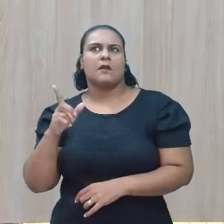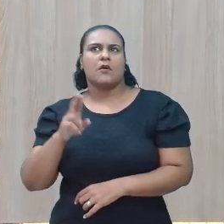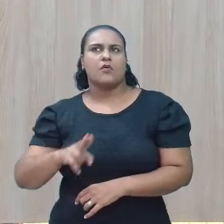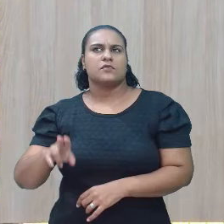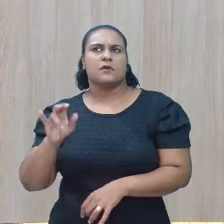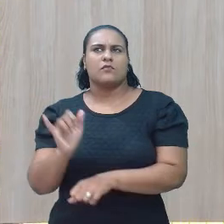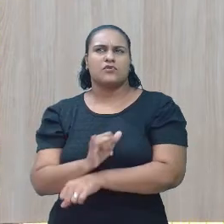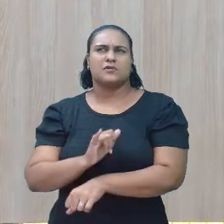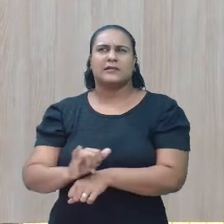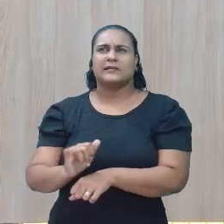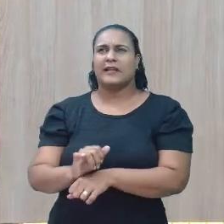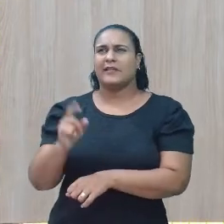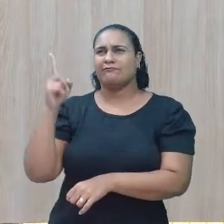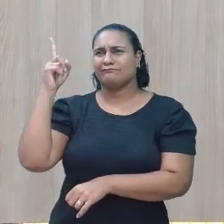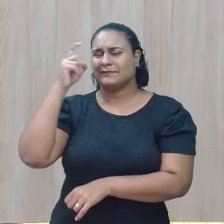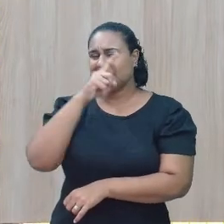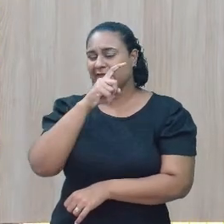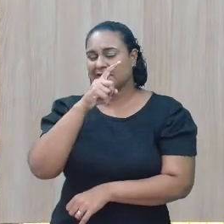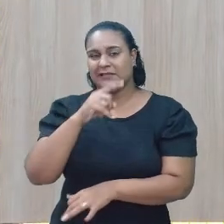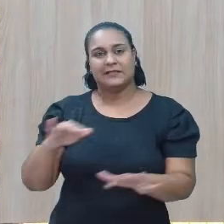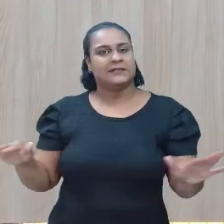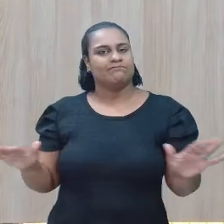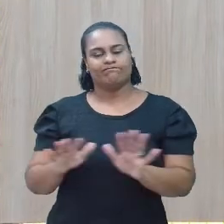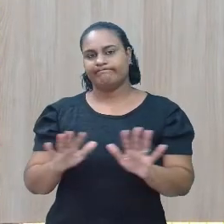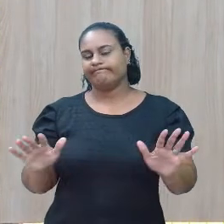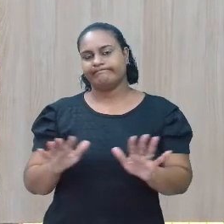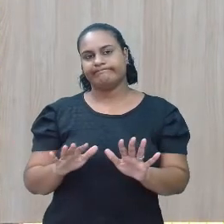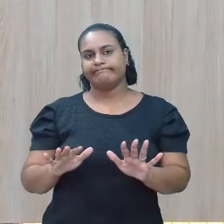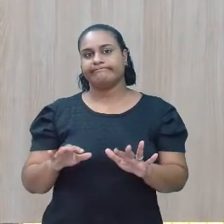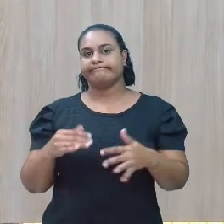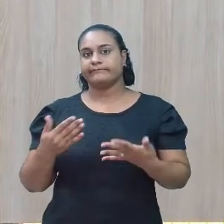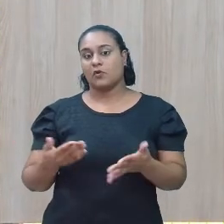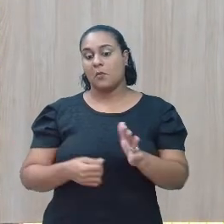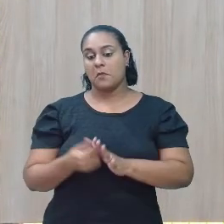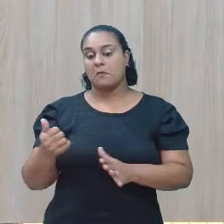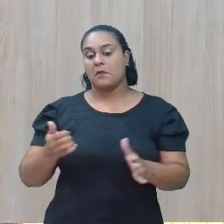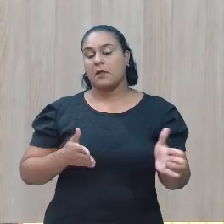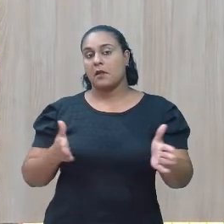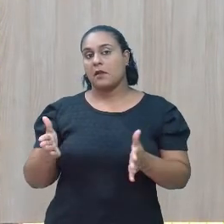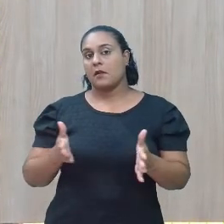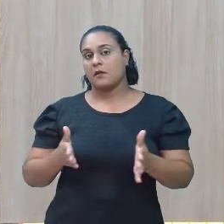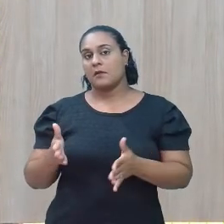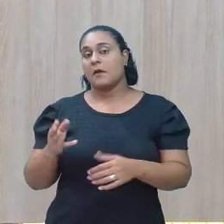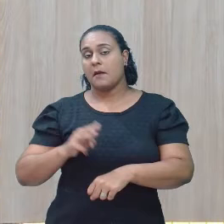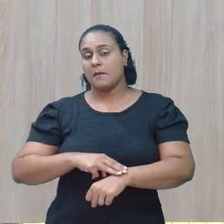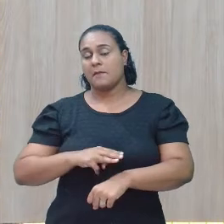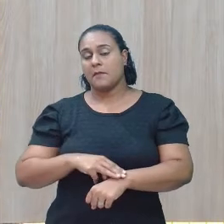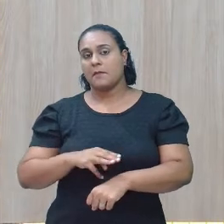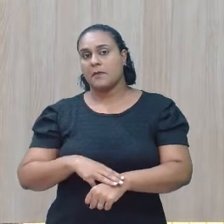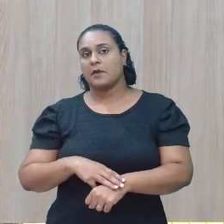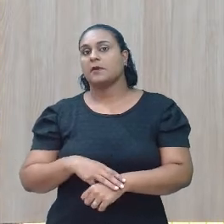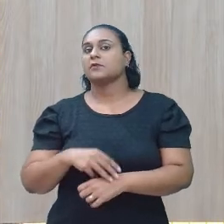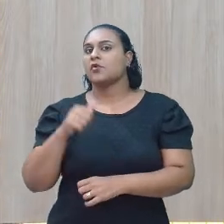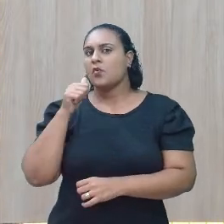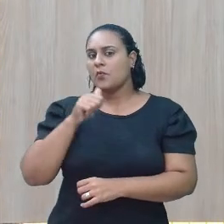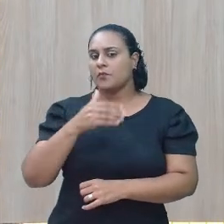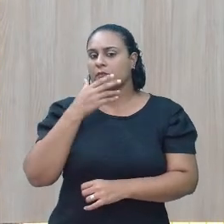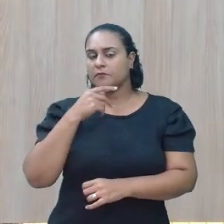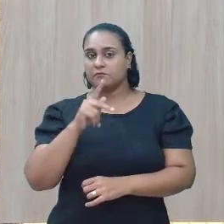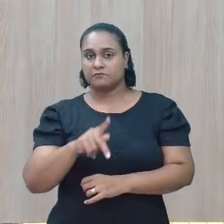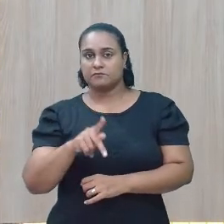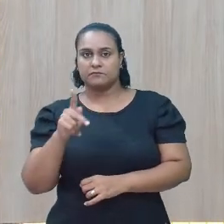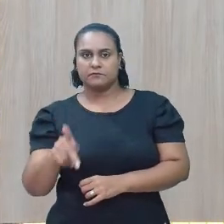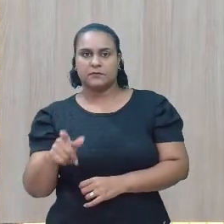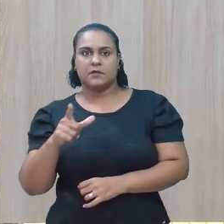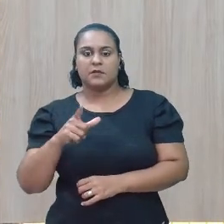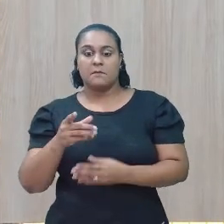dificulta o seu trabalho, então não é uma boa ferramenta. Então, eu diria que nesse primeiro momento, quando o colega professor e professora trouxer esse